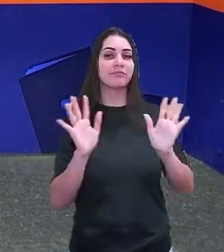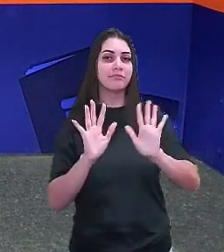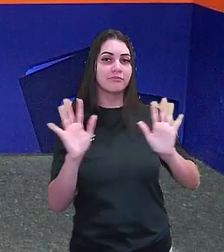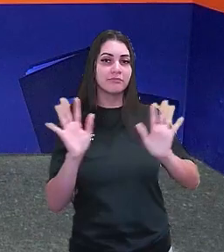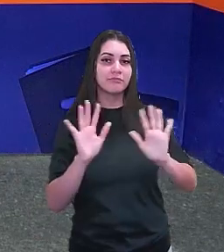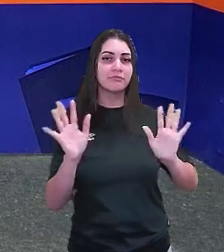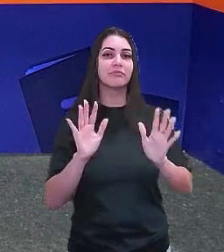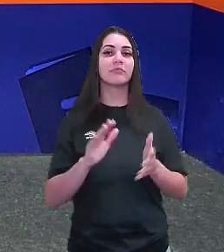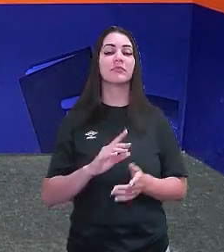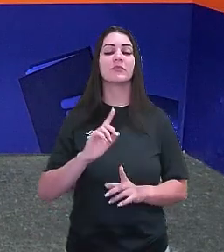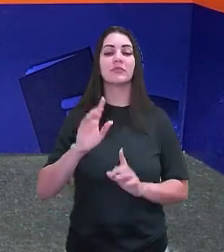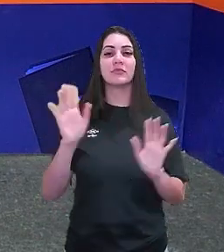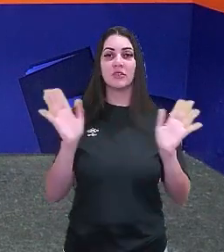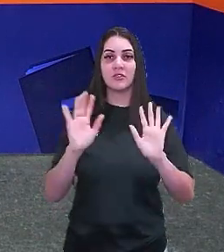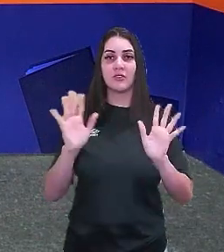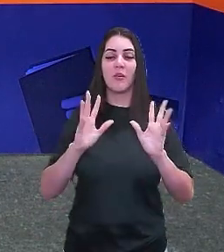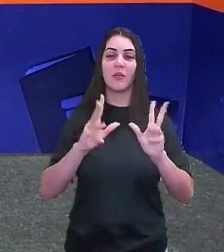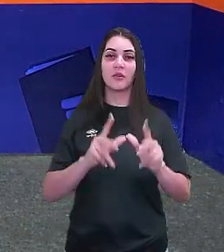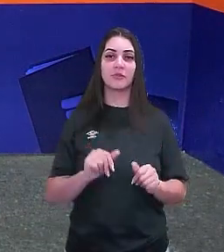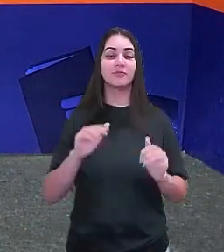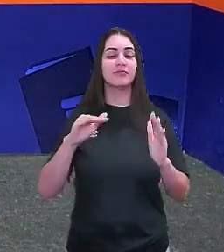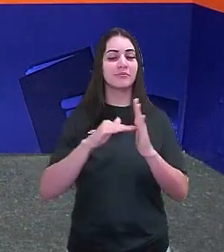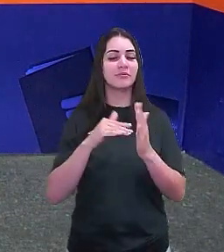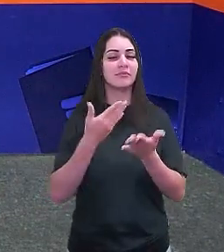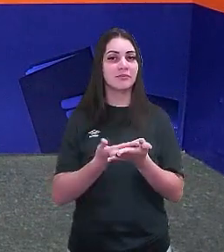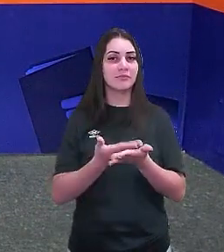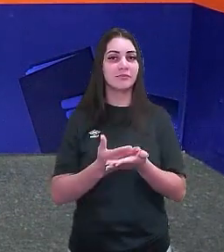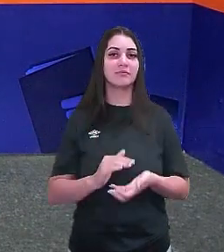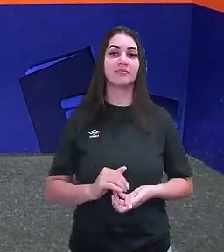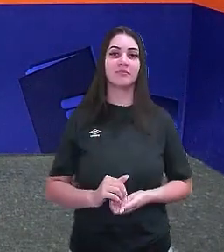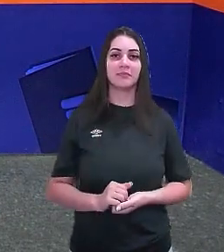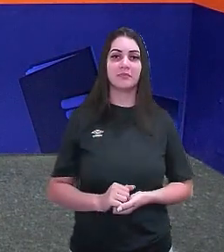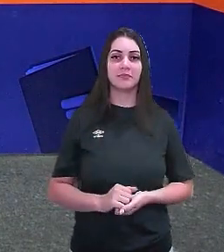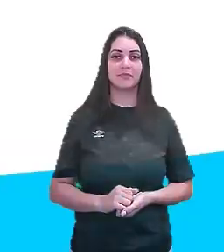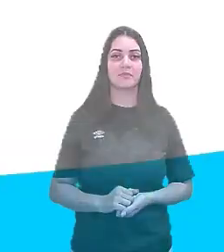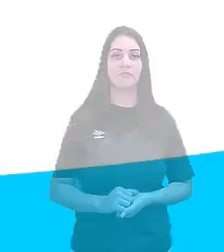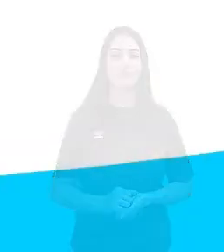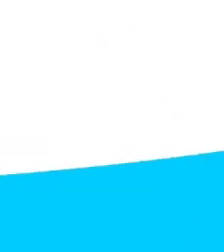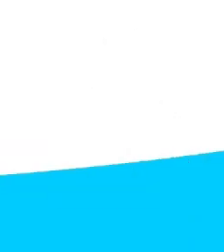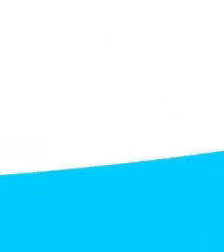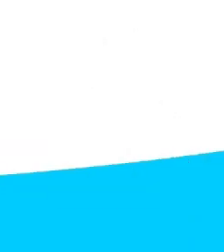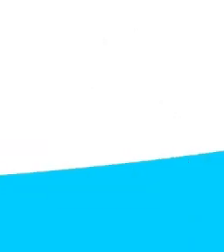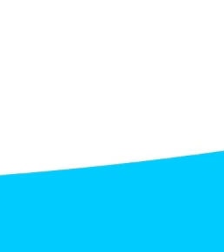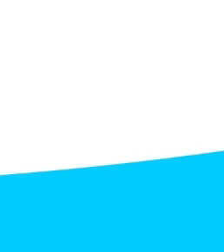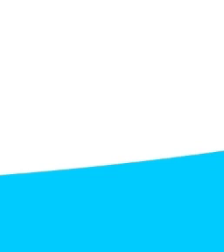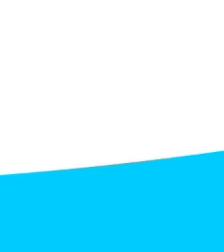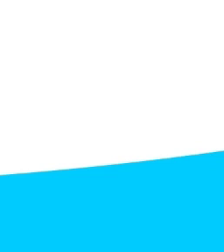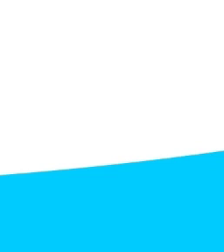despedir por aqui, mas tchau, tchau para todos. Até a próxima.